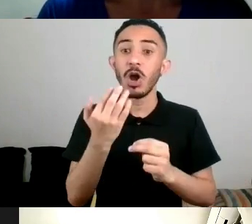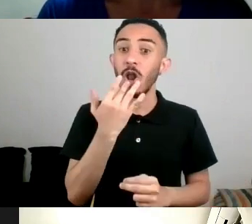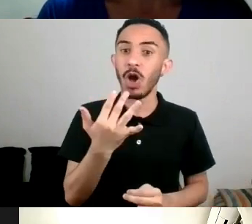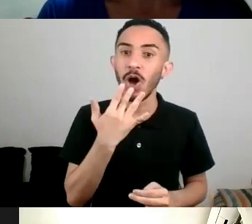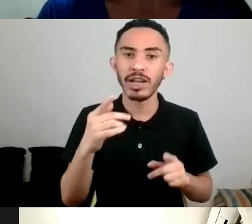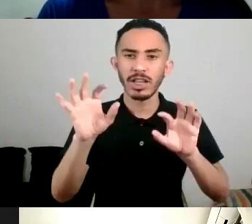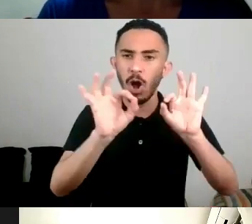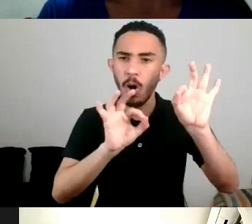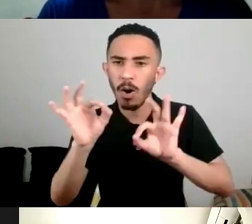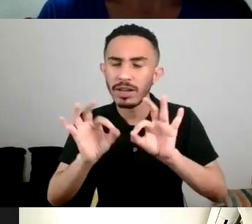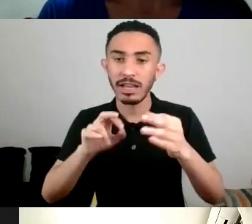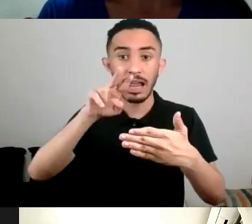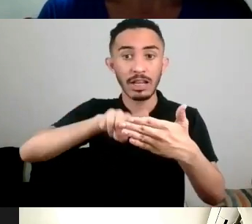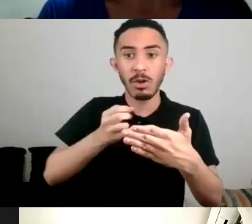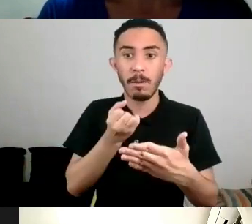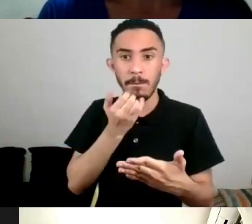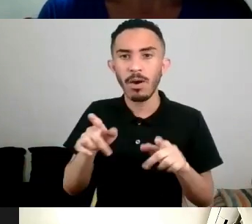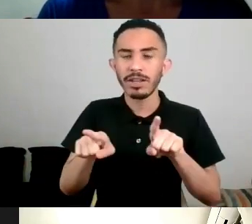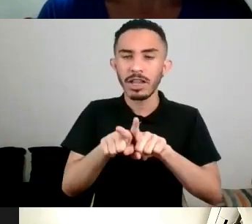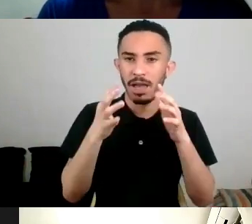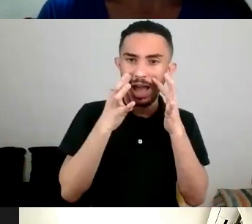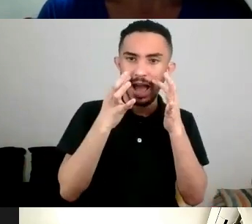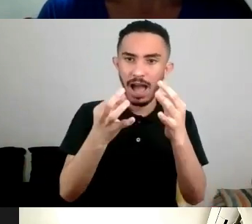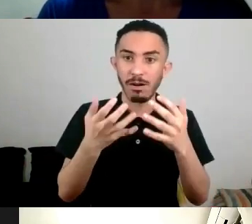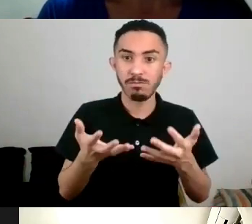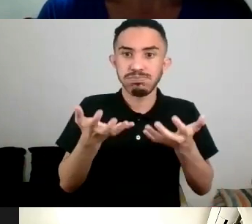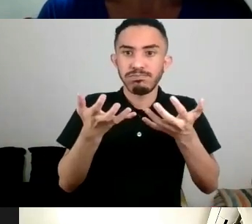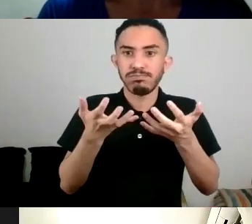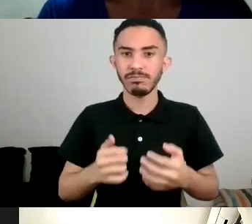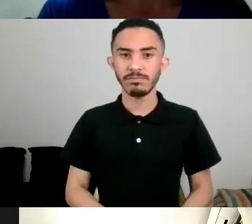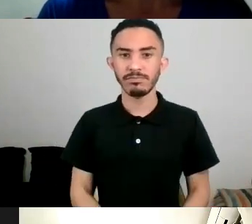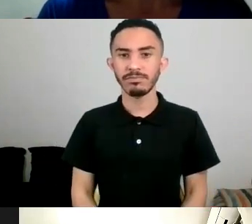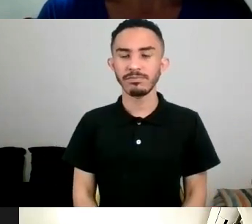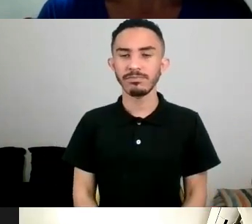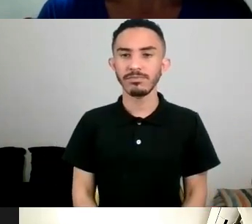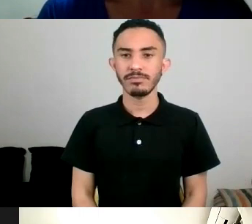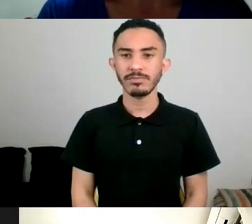definidas, legíveis e atrativas.